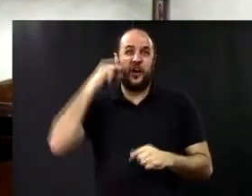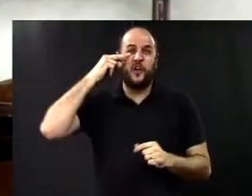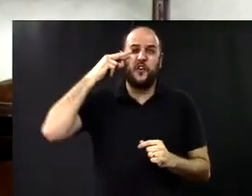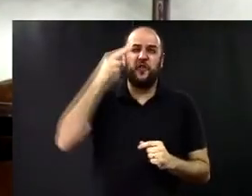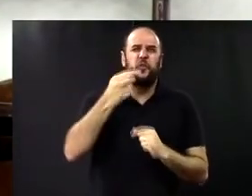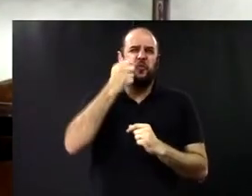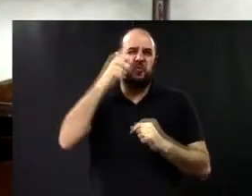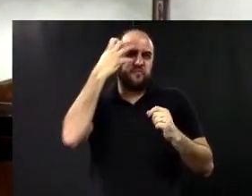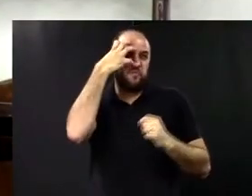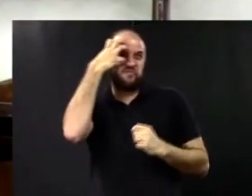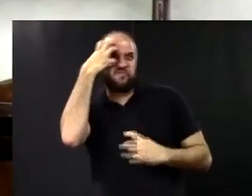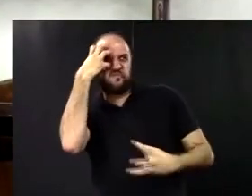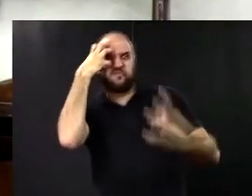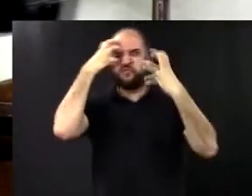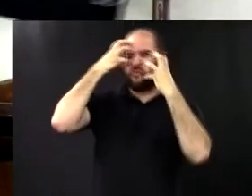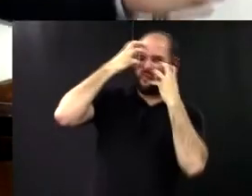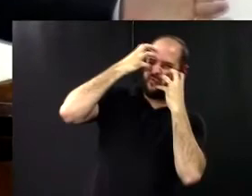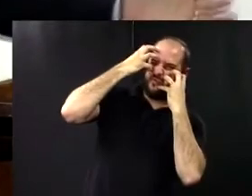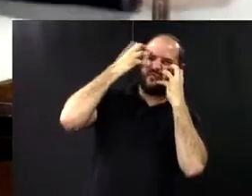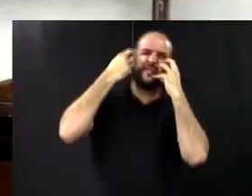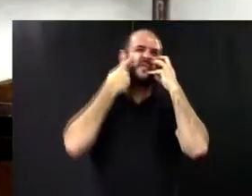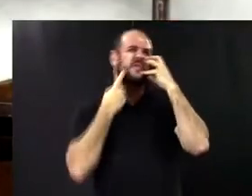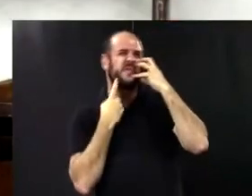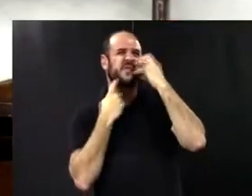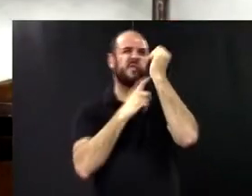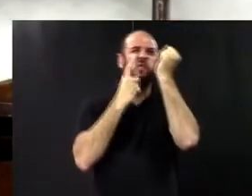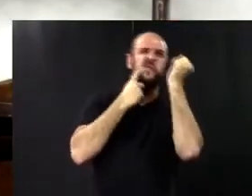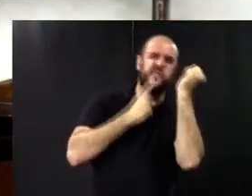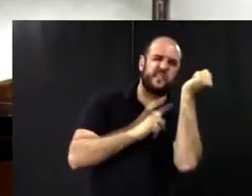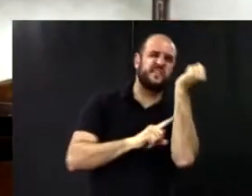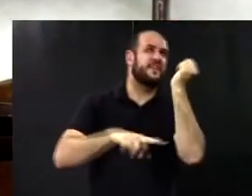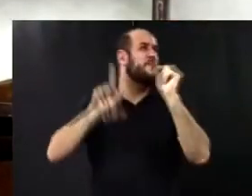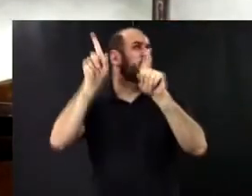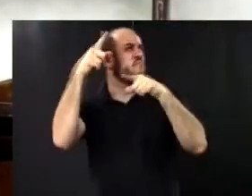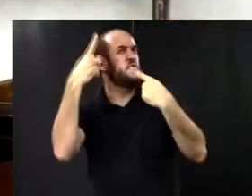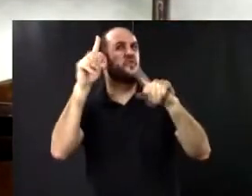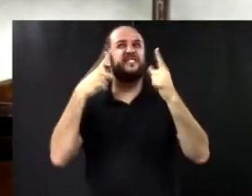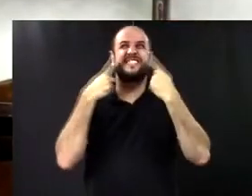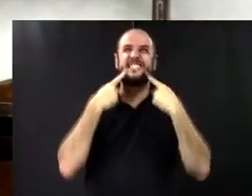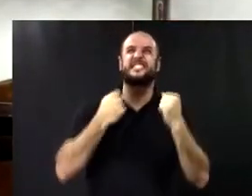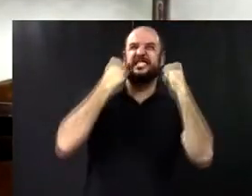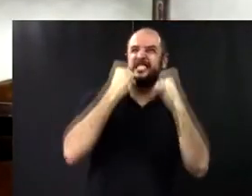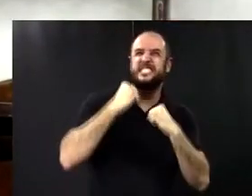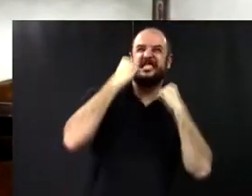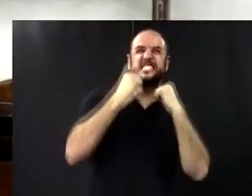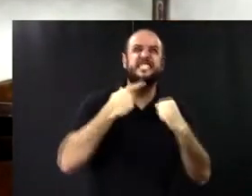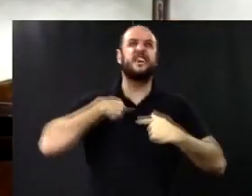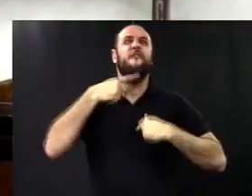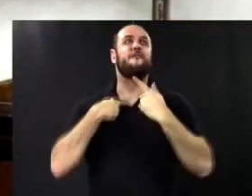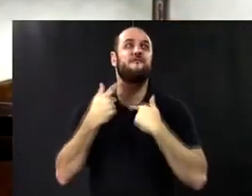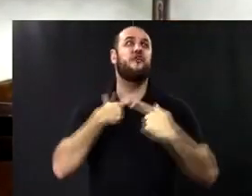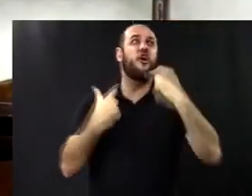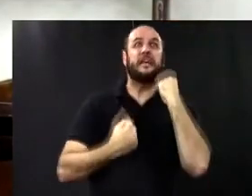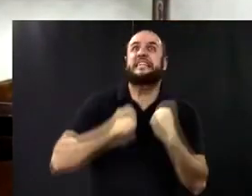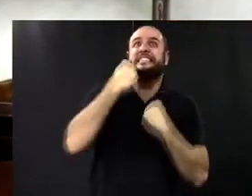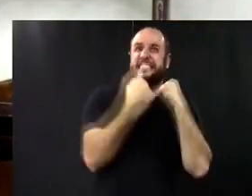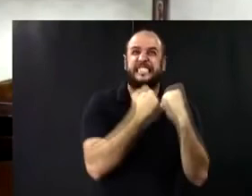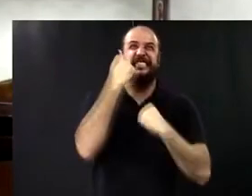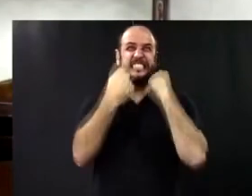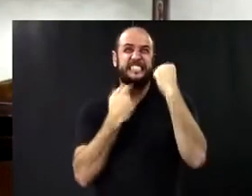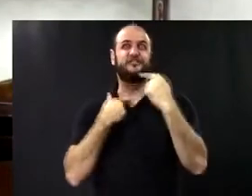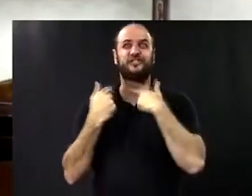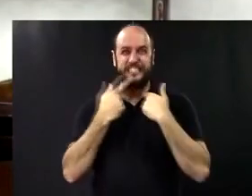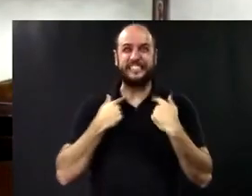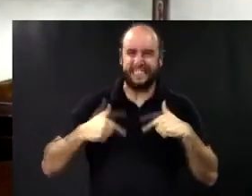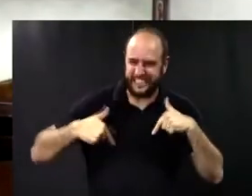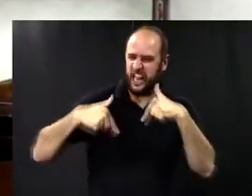bem machucado, e vinha aquela música que nos animava e levantava também e queria